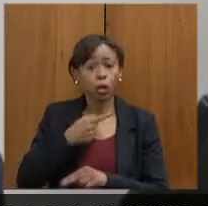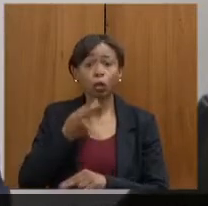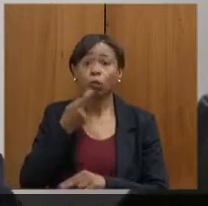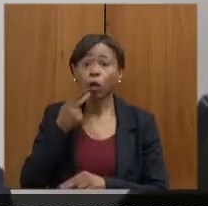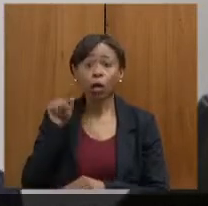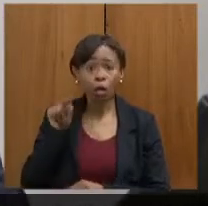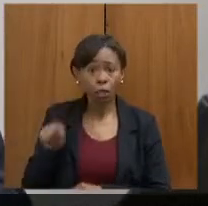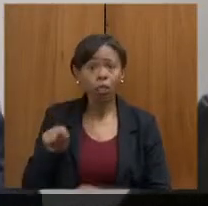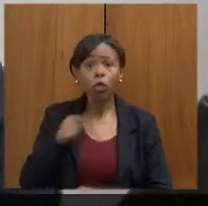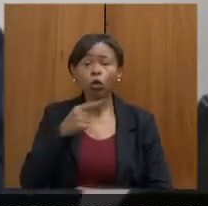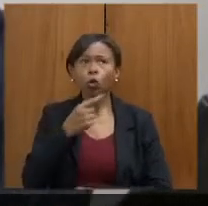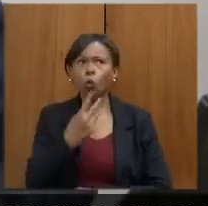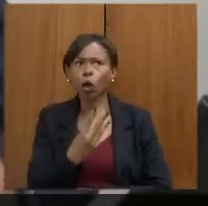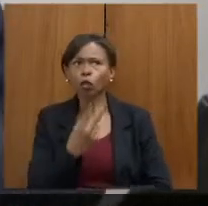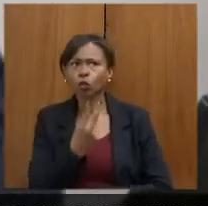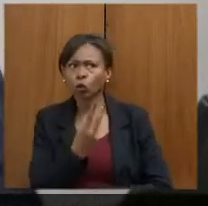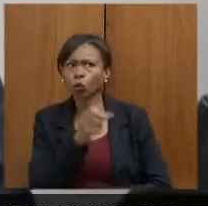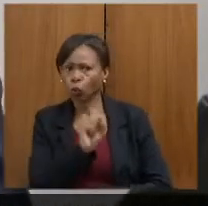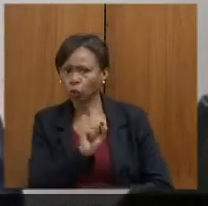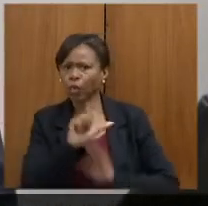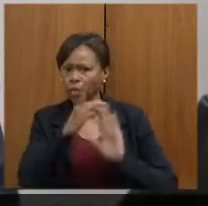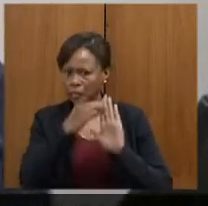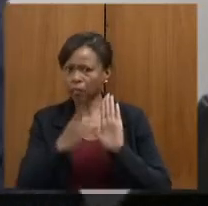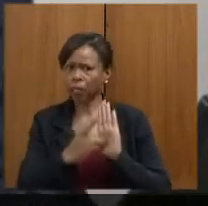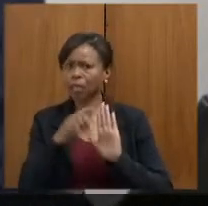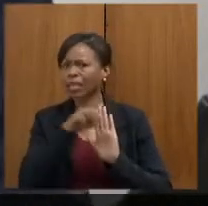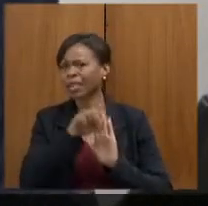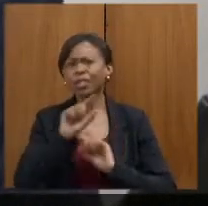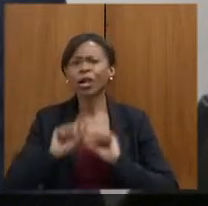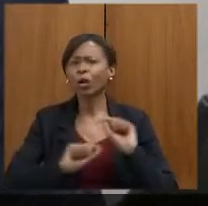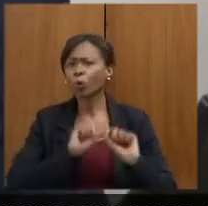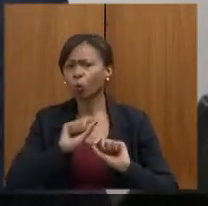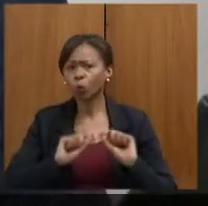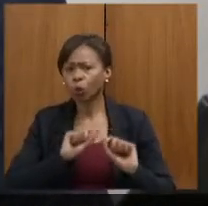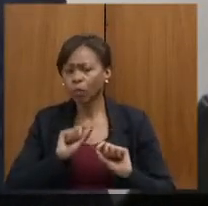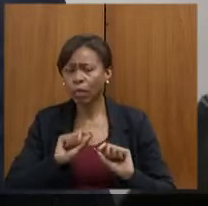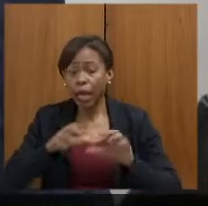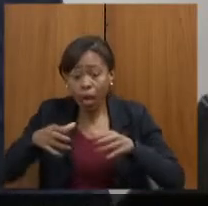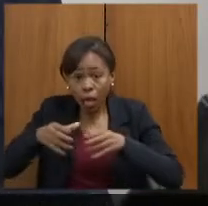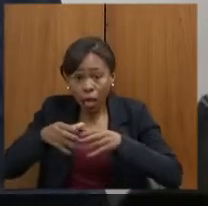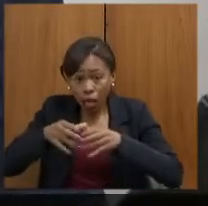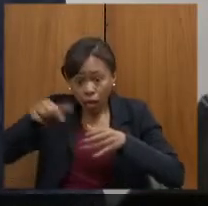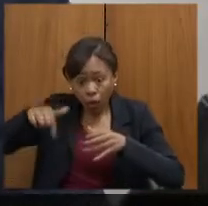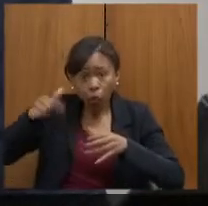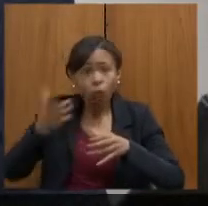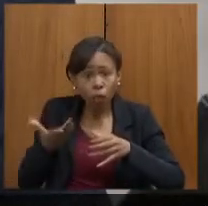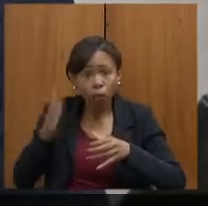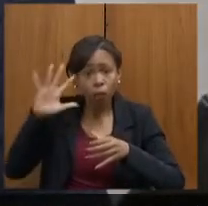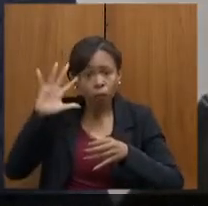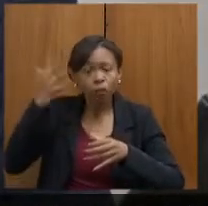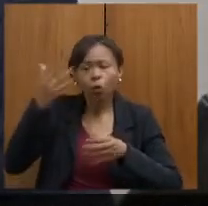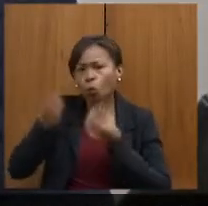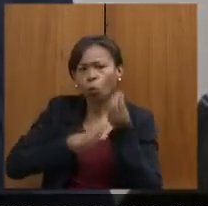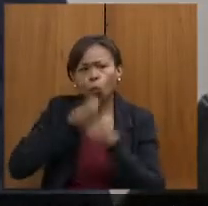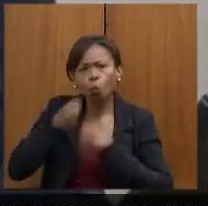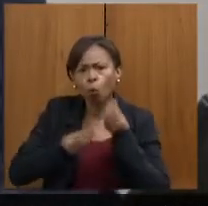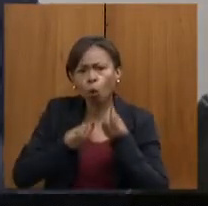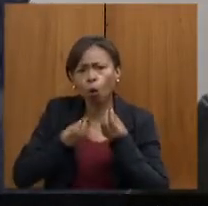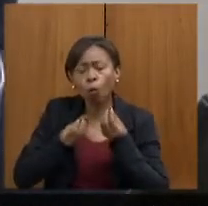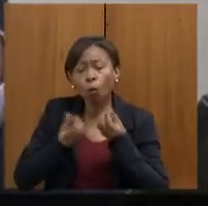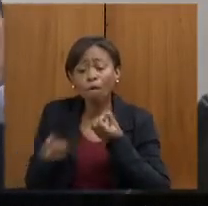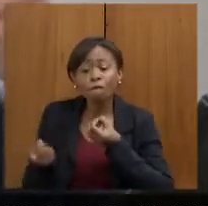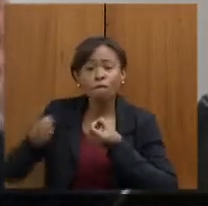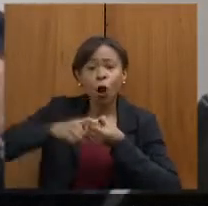situação do Decreto 428 que é essa comissão para decidir De que forma reintegrar a posse